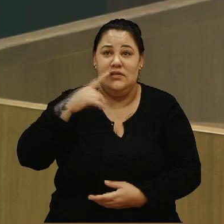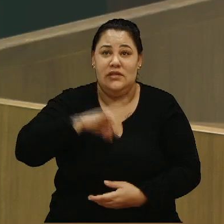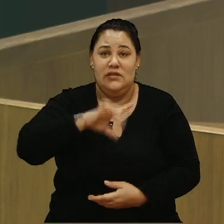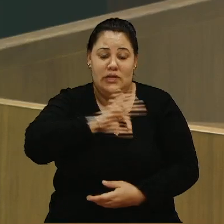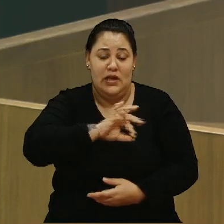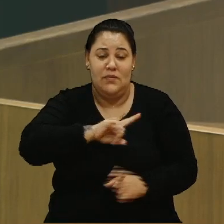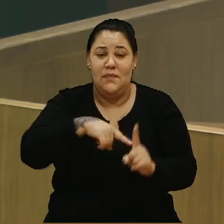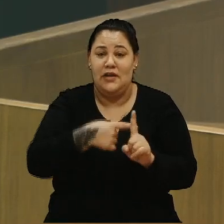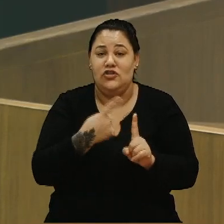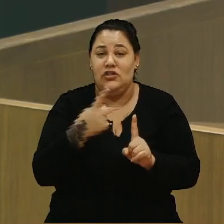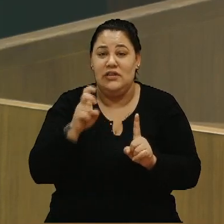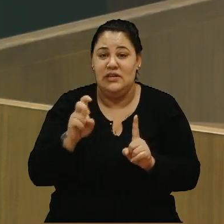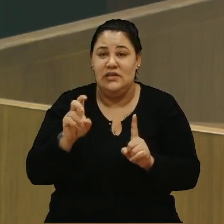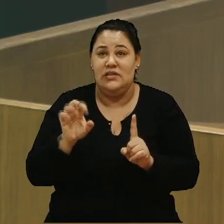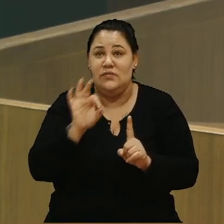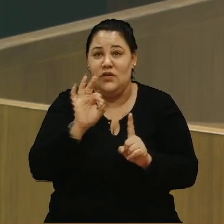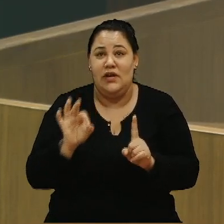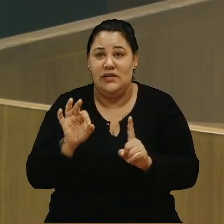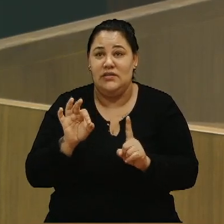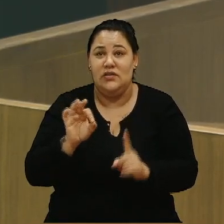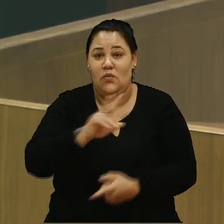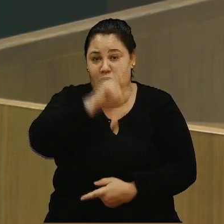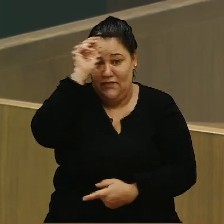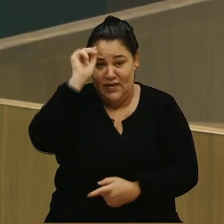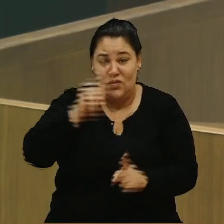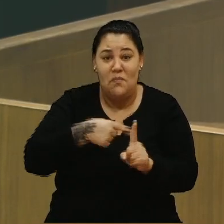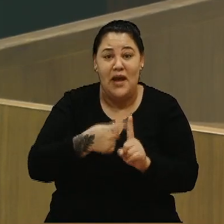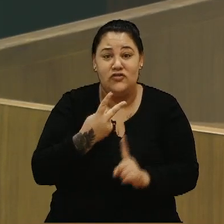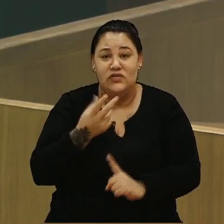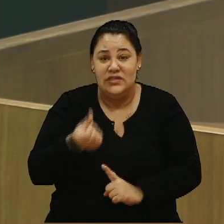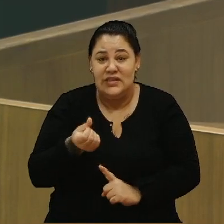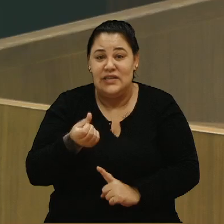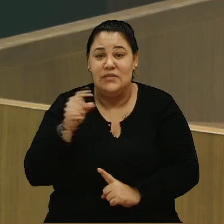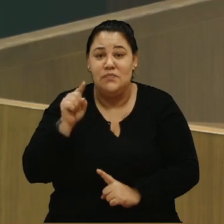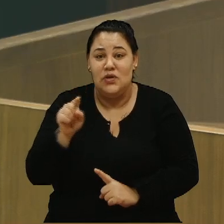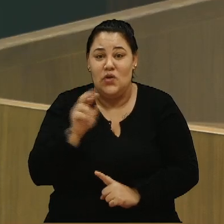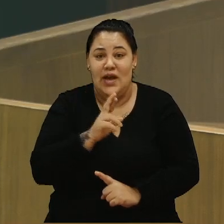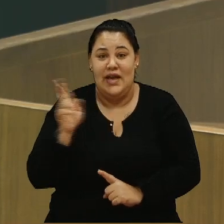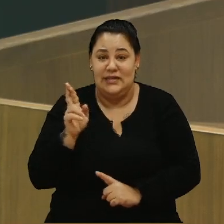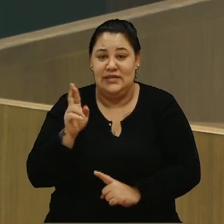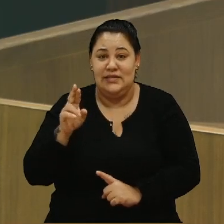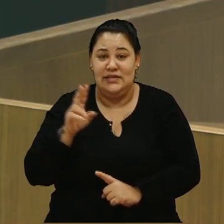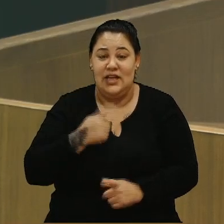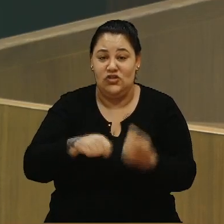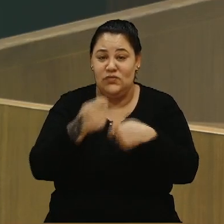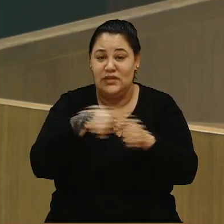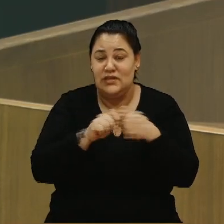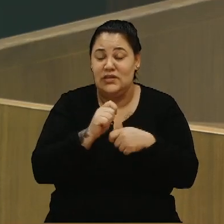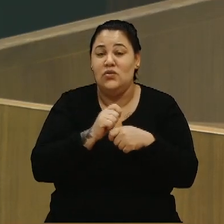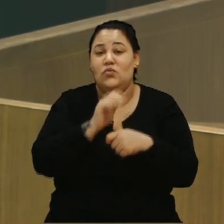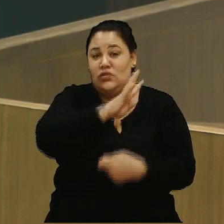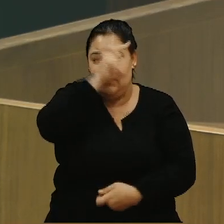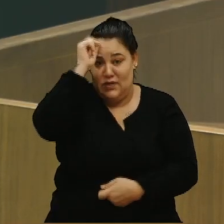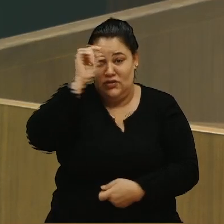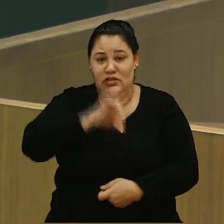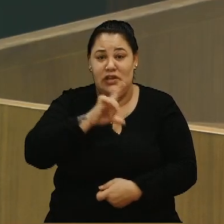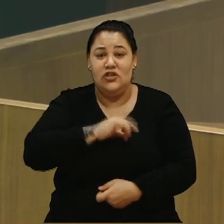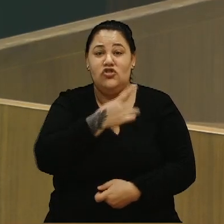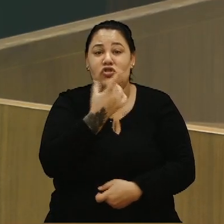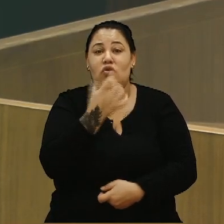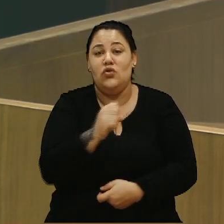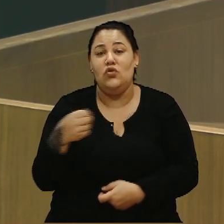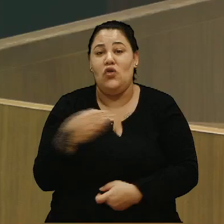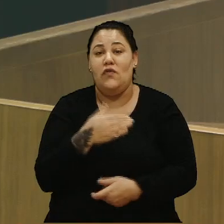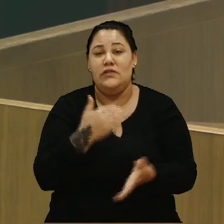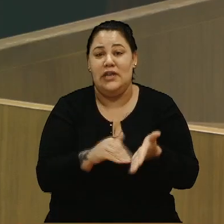O prefeito ganha mais de R$26 mil. Na administração municipal, temos em 2025 18 novos secretários adjuntos.